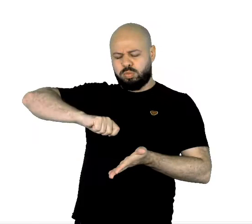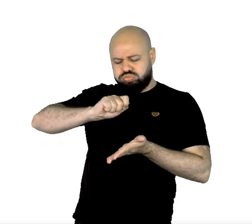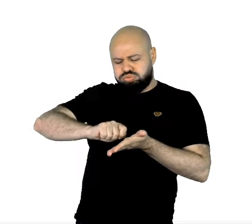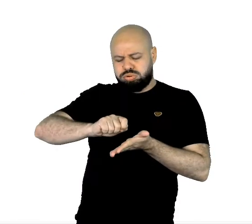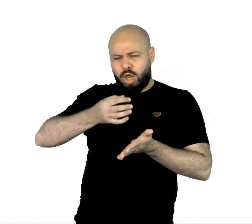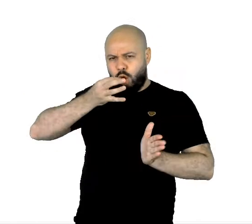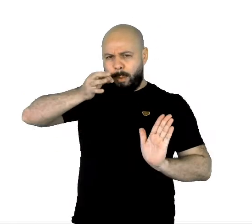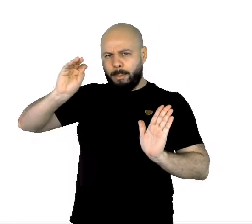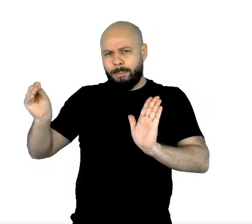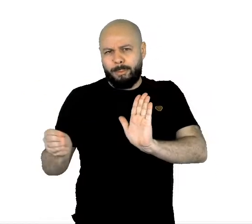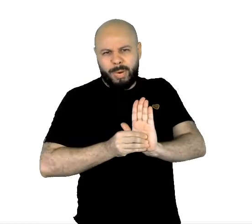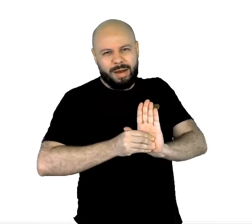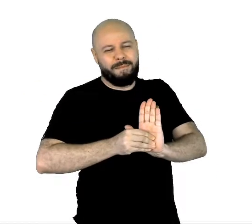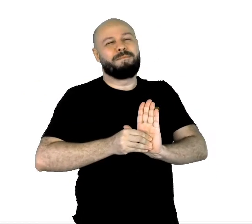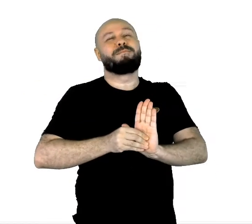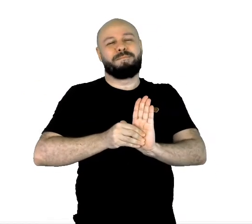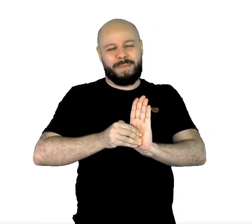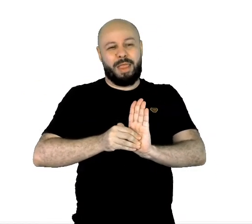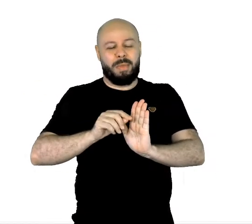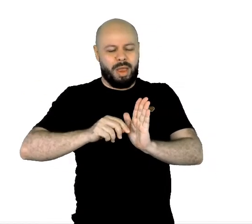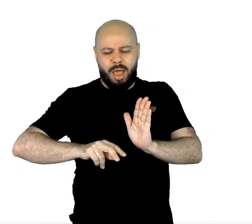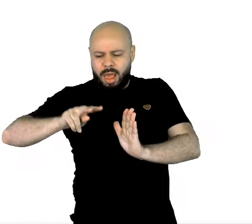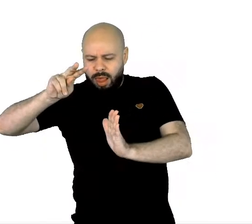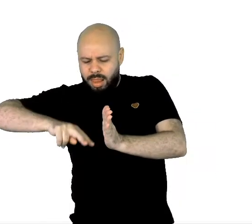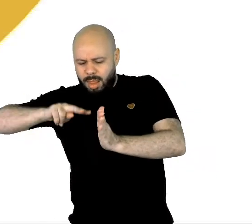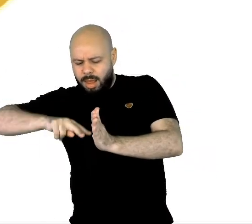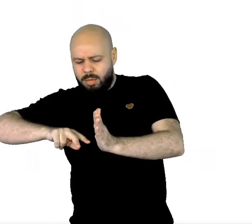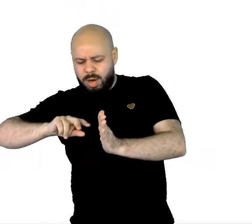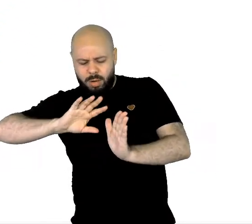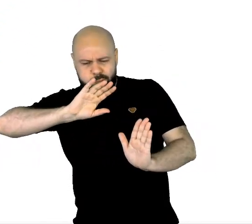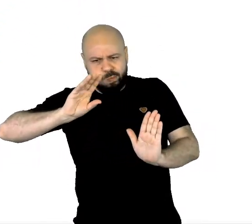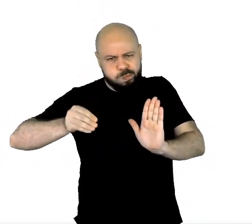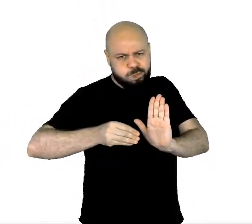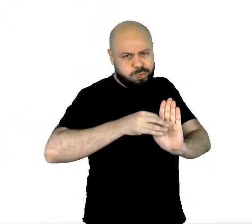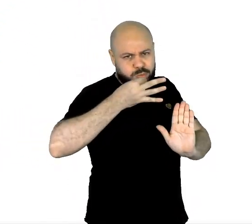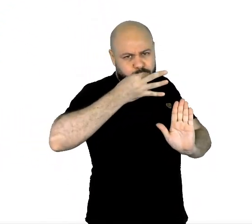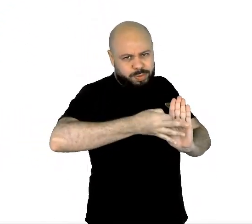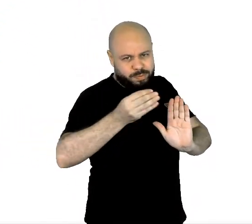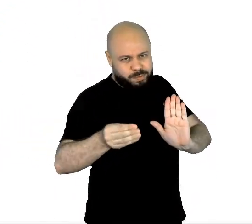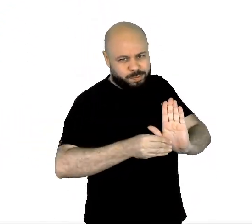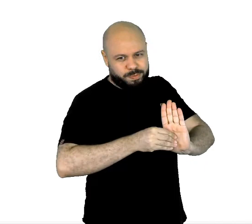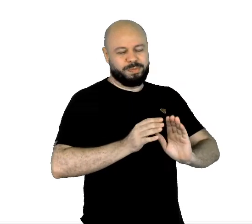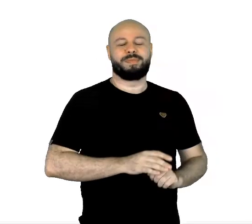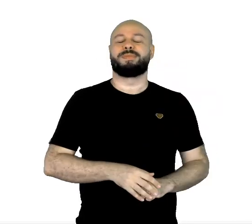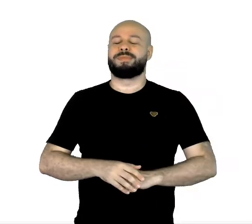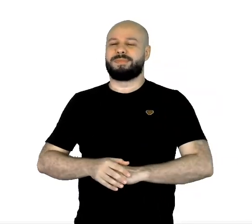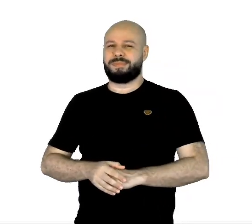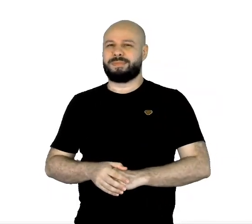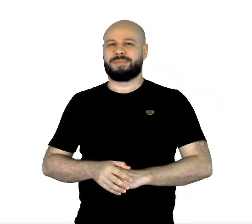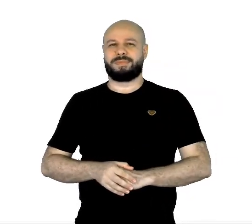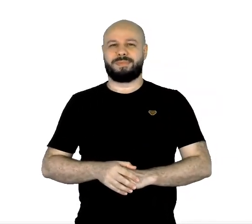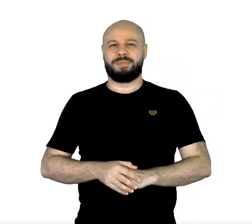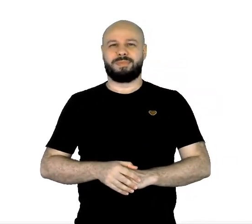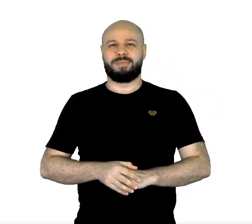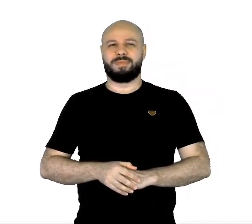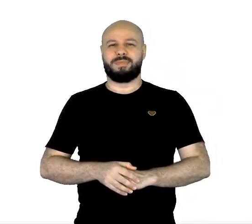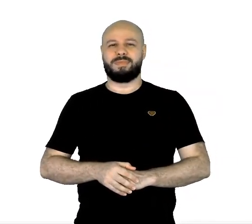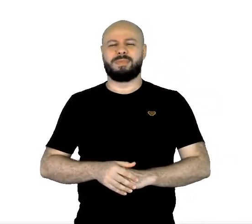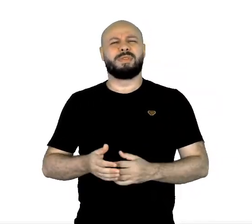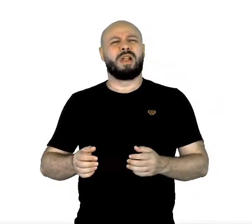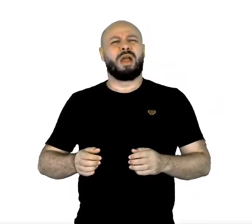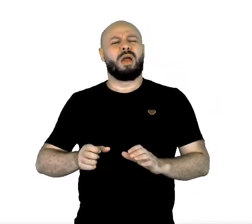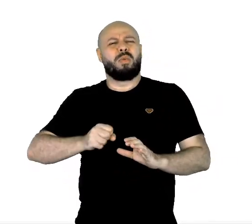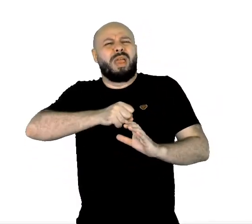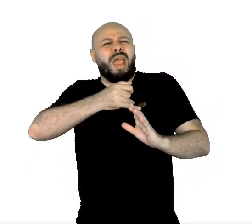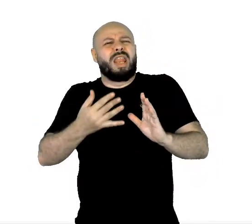emissor acerca das ideias contidas no texto original. Esse daí é o resumo crítico. E quais são as características